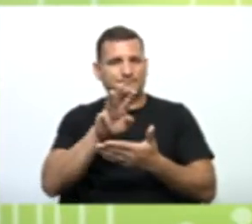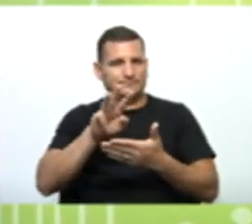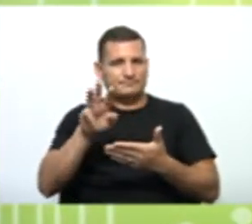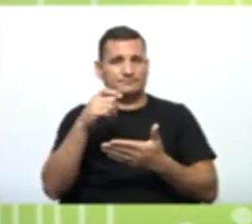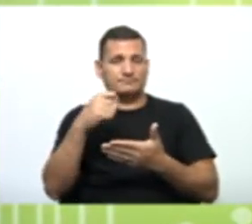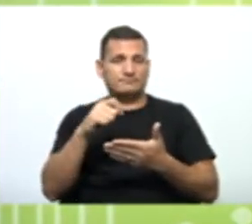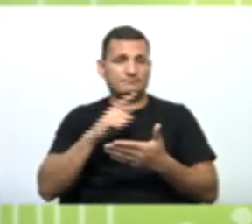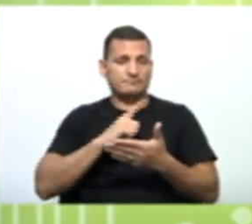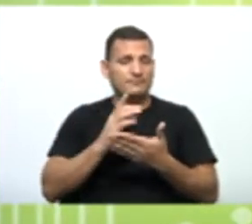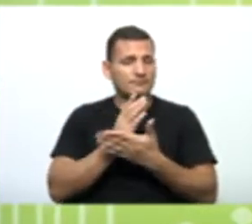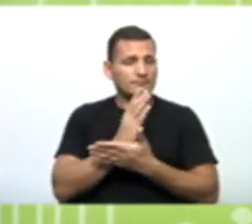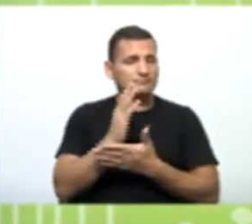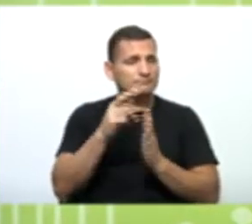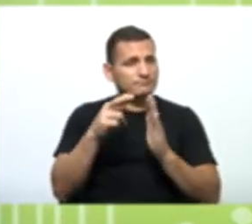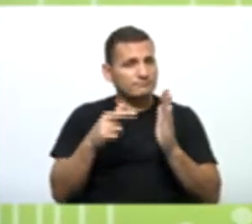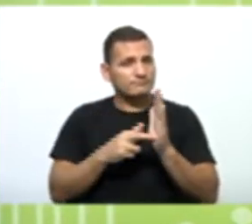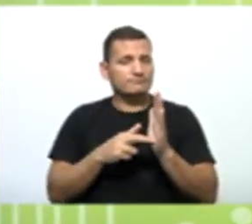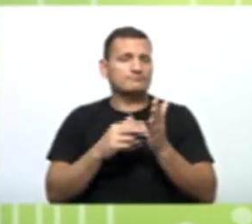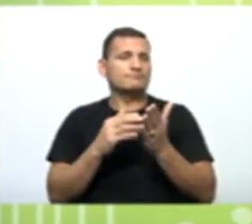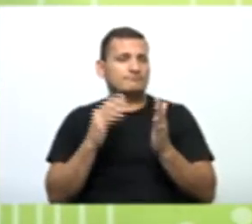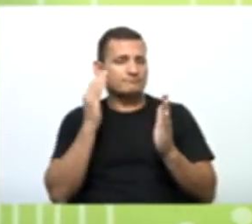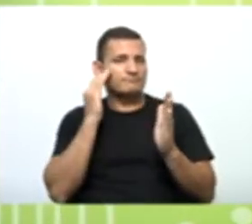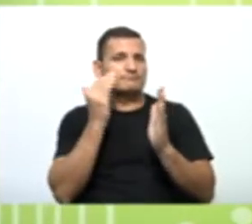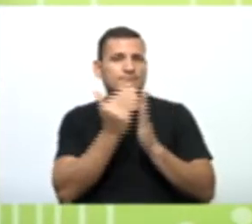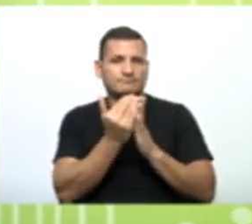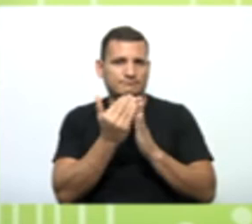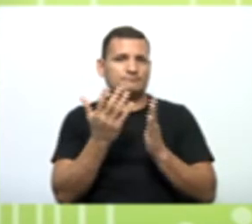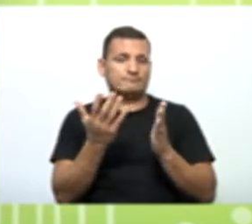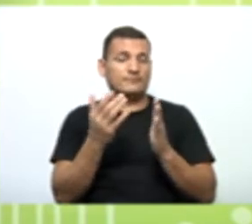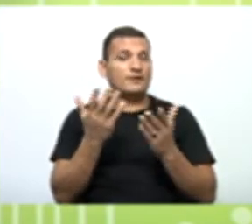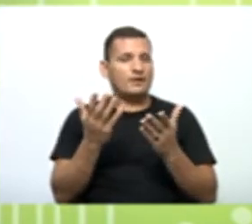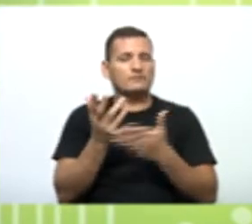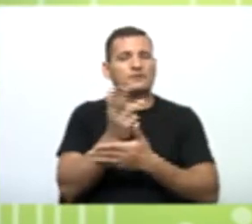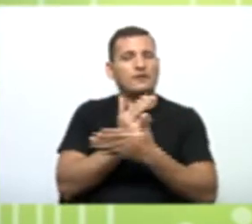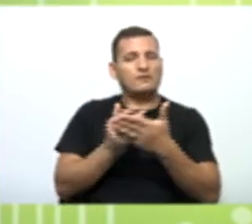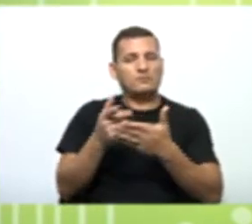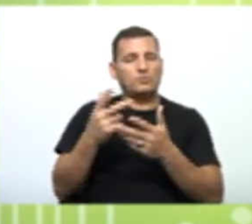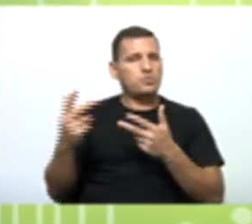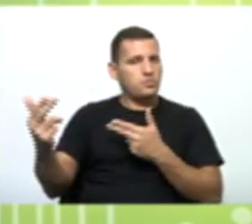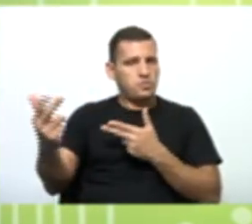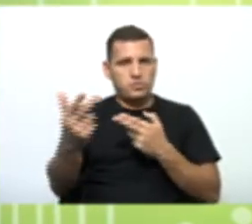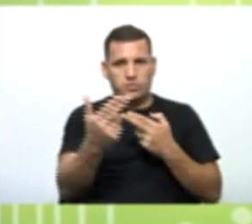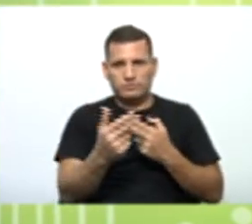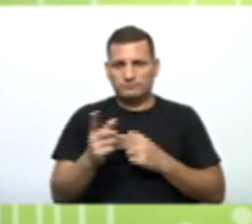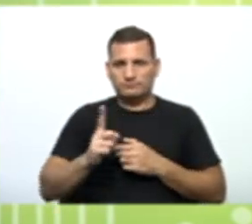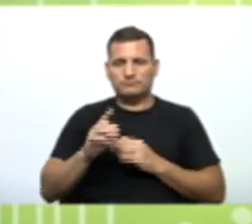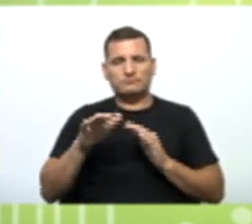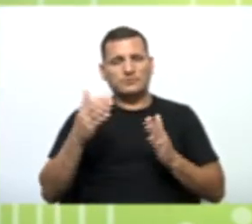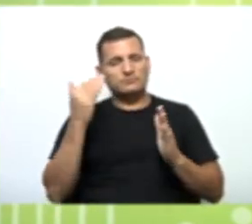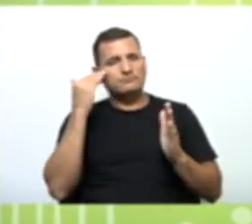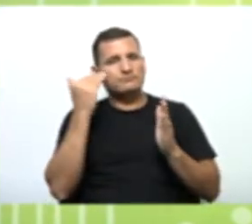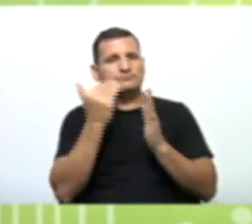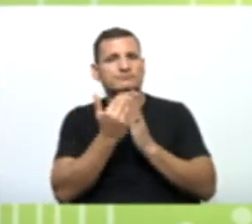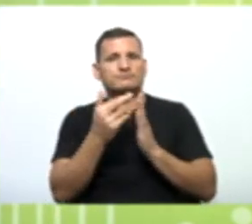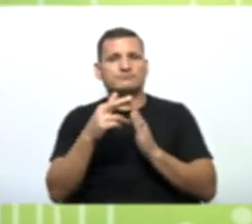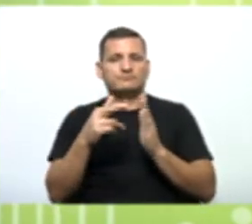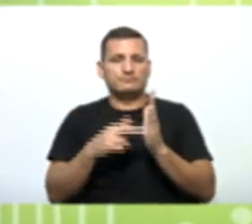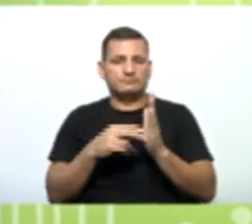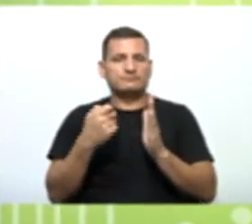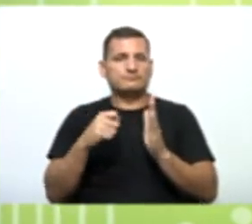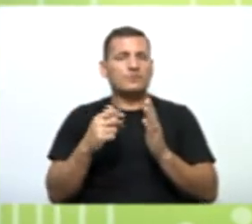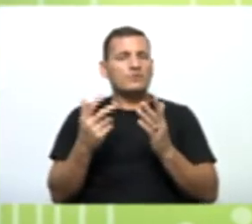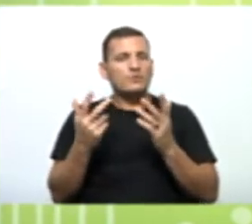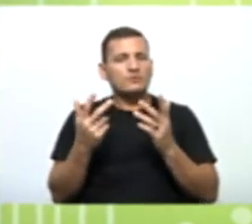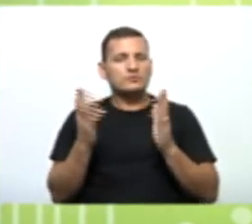alguns padrões, algumas normas. Lógico que os layouts não vão ser iguais, mas ele tem que seguir alguns padrões, assim como que a gente